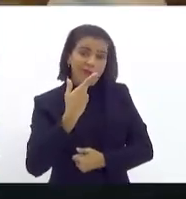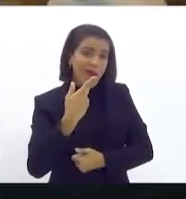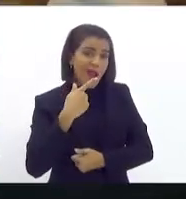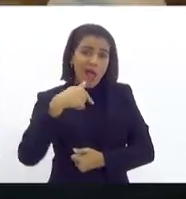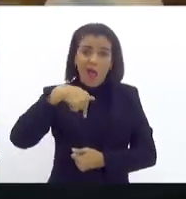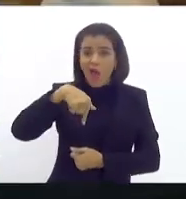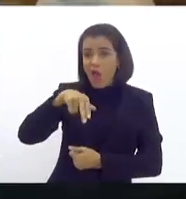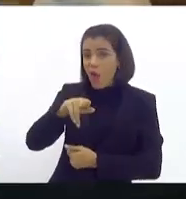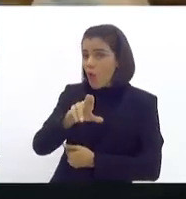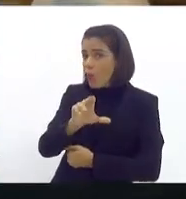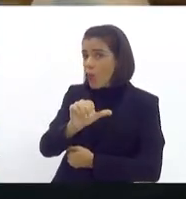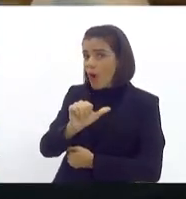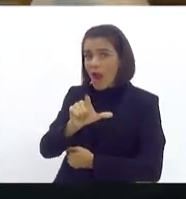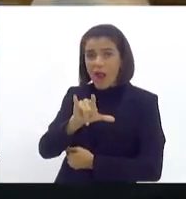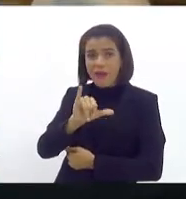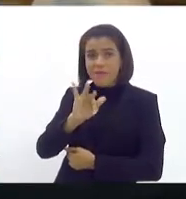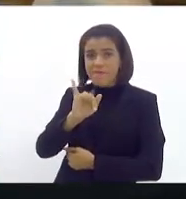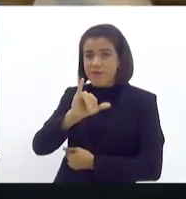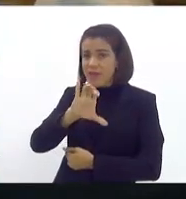qualificação.